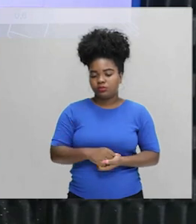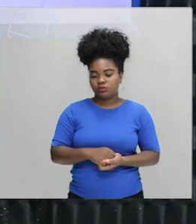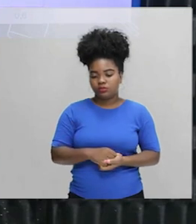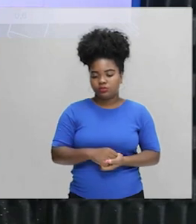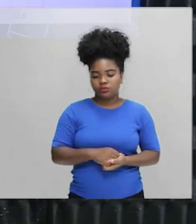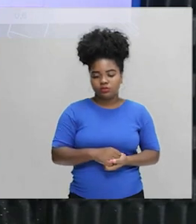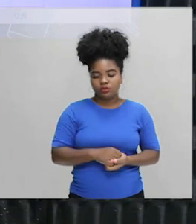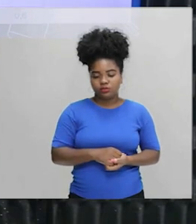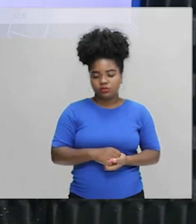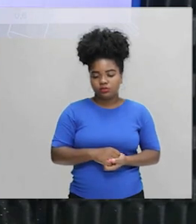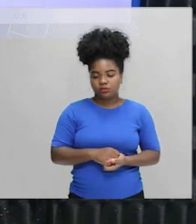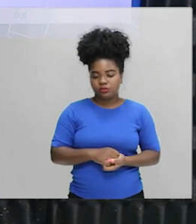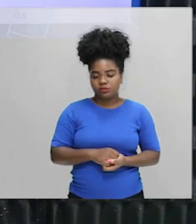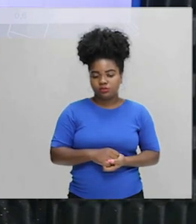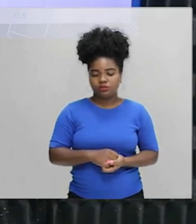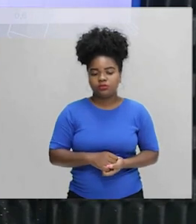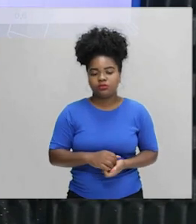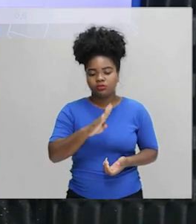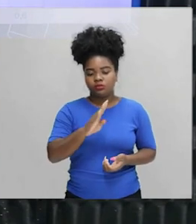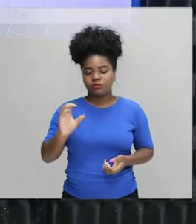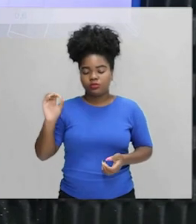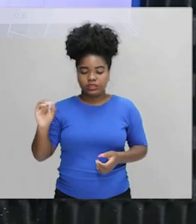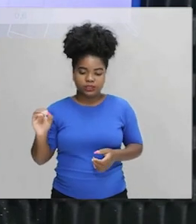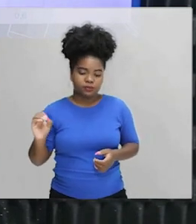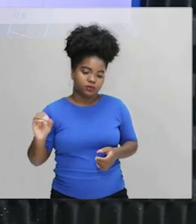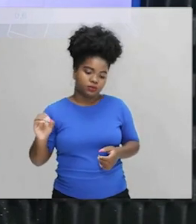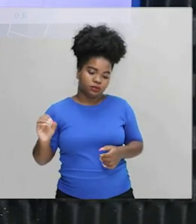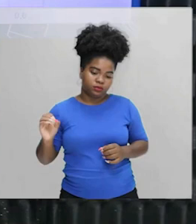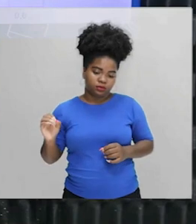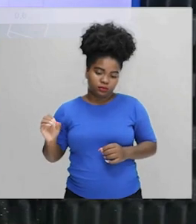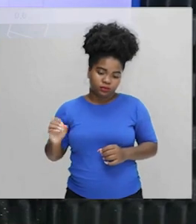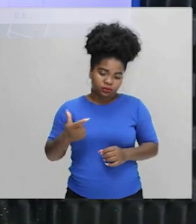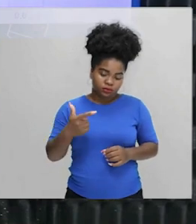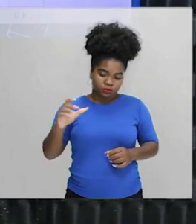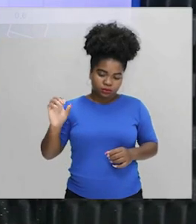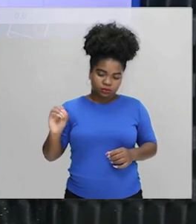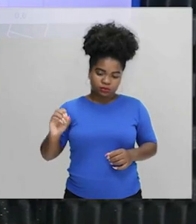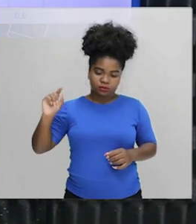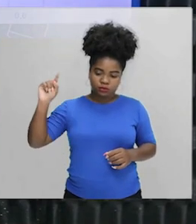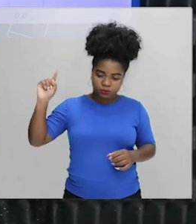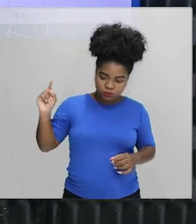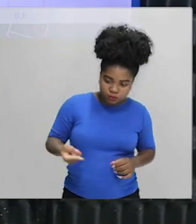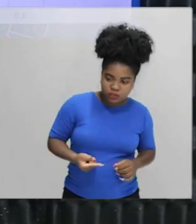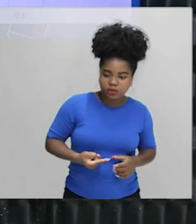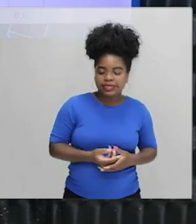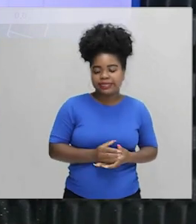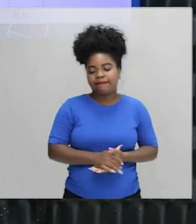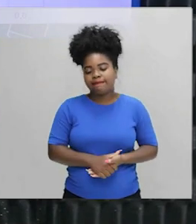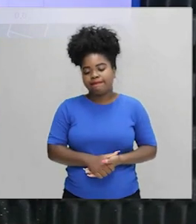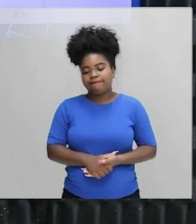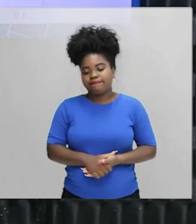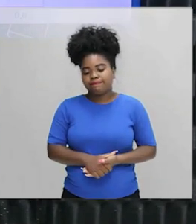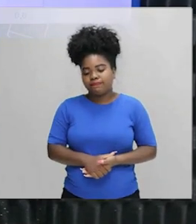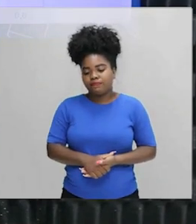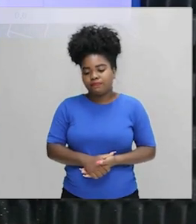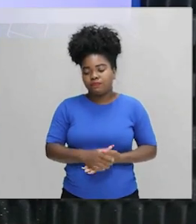então está se tratando da b0 né que tem aí 28.000 k de temperatura